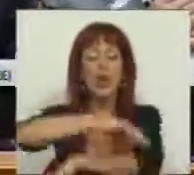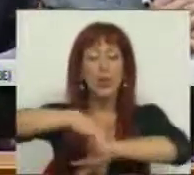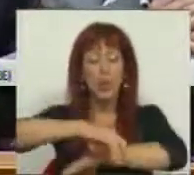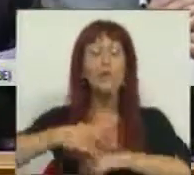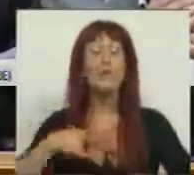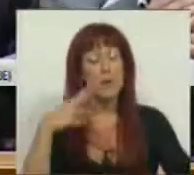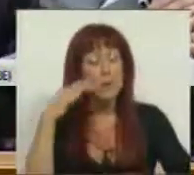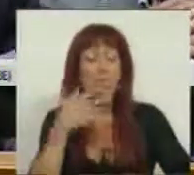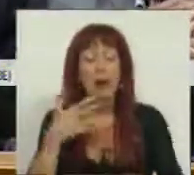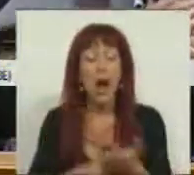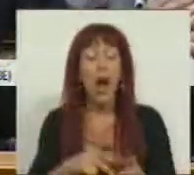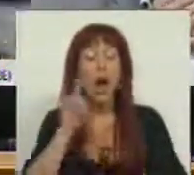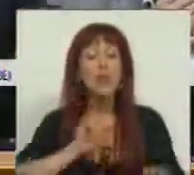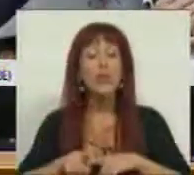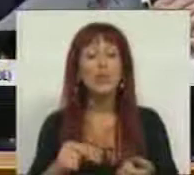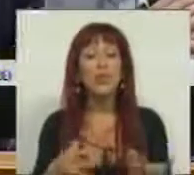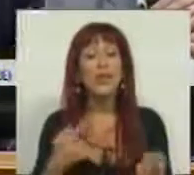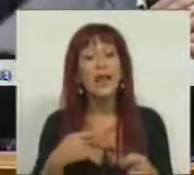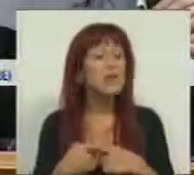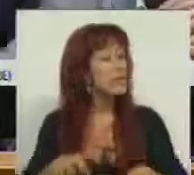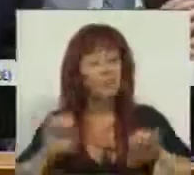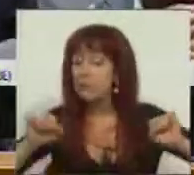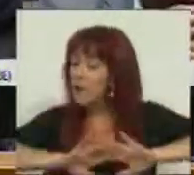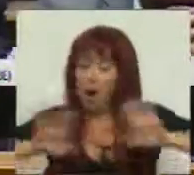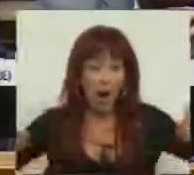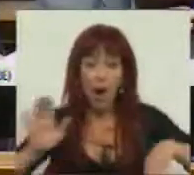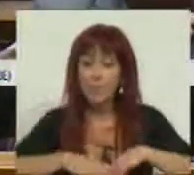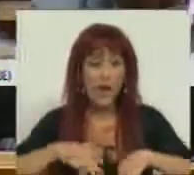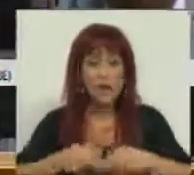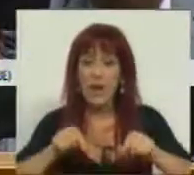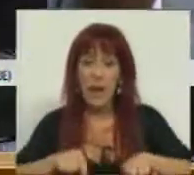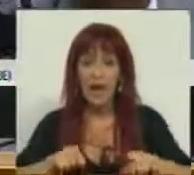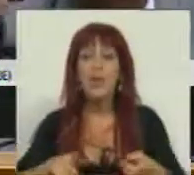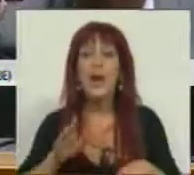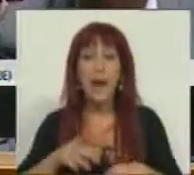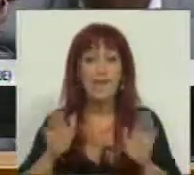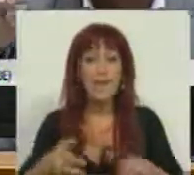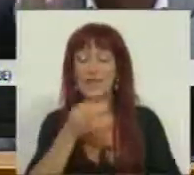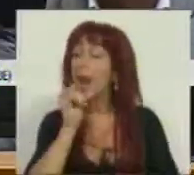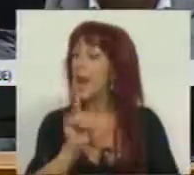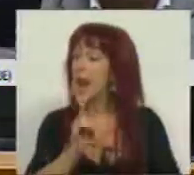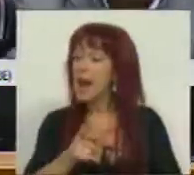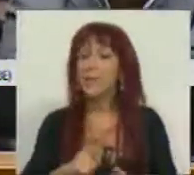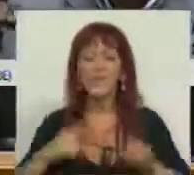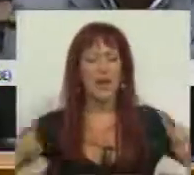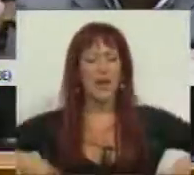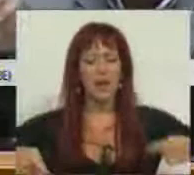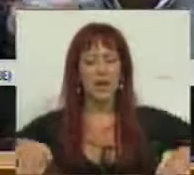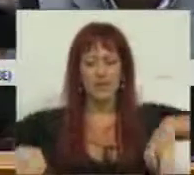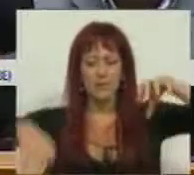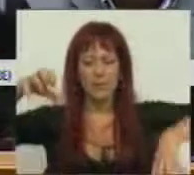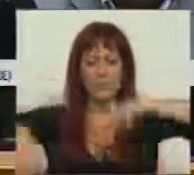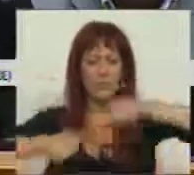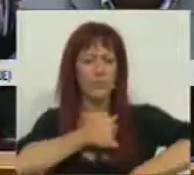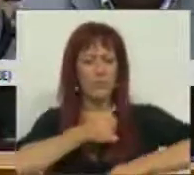verdade, Sra. Deputada Cecília Meireles, temos uma divergência de fundo sobre esta matéria e é preciso falar dela. A reabilitação